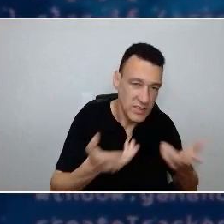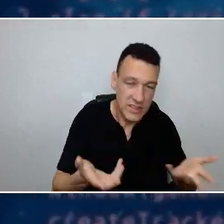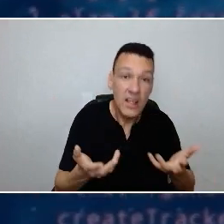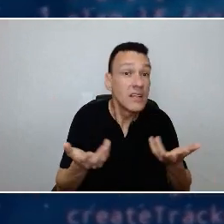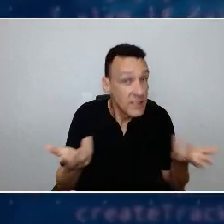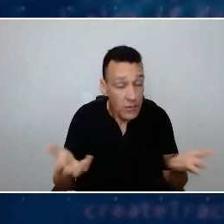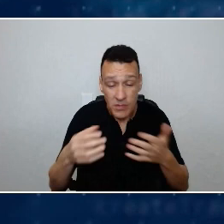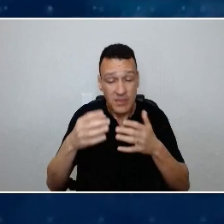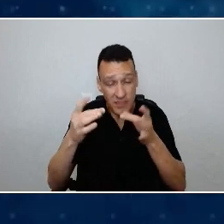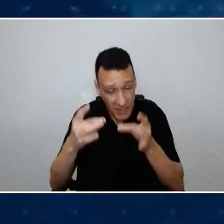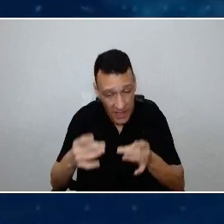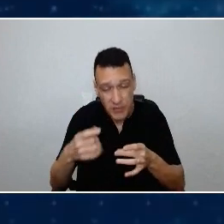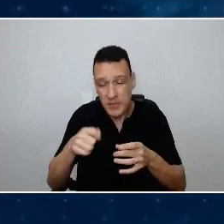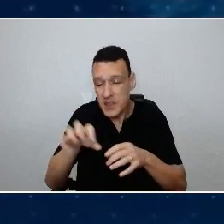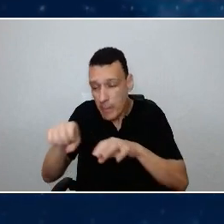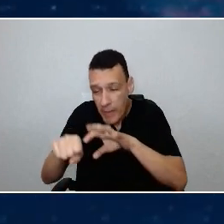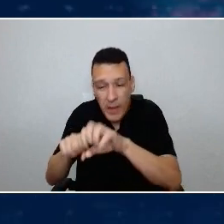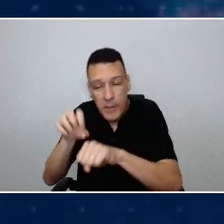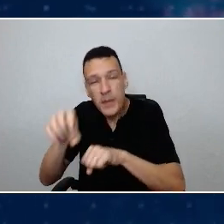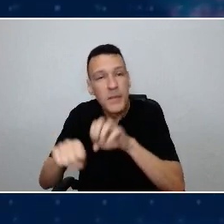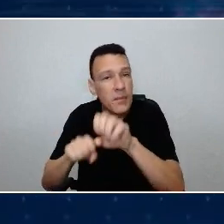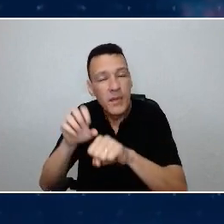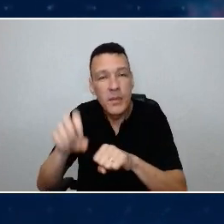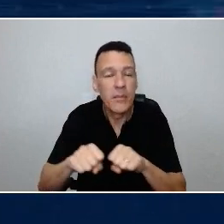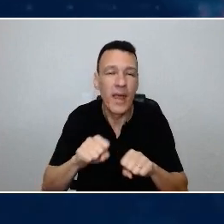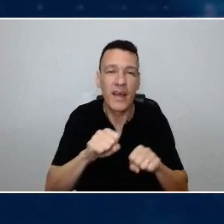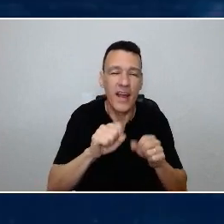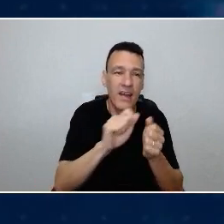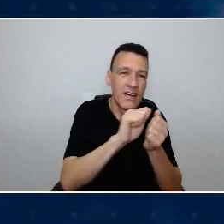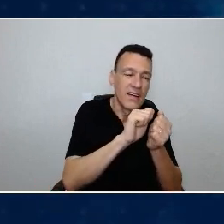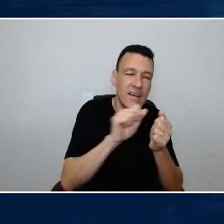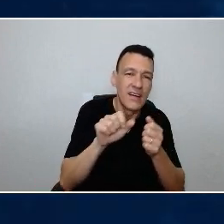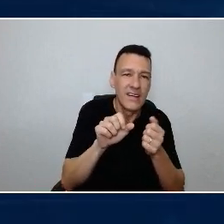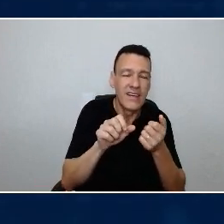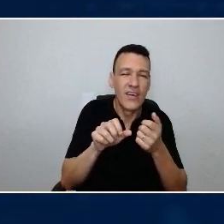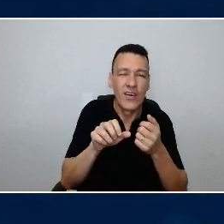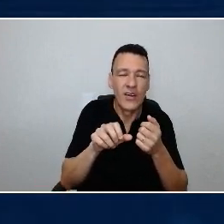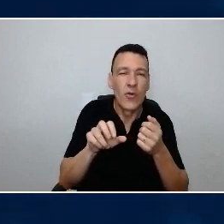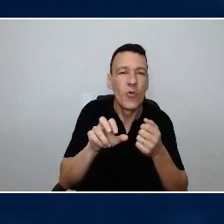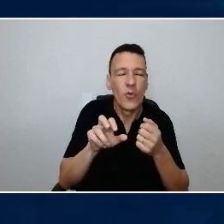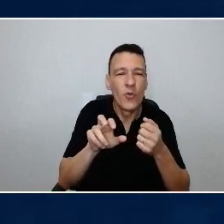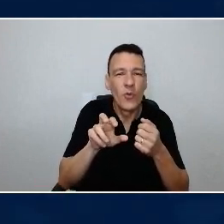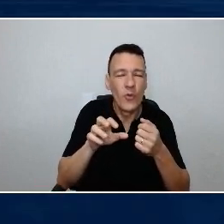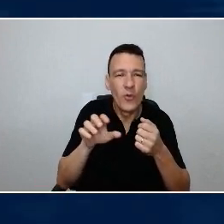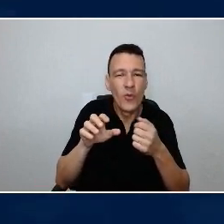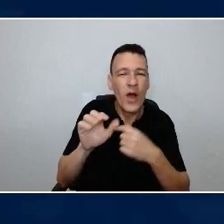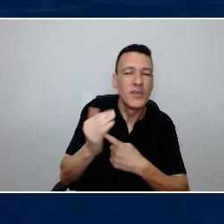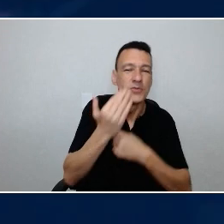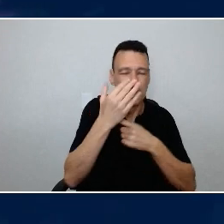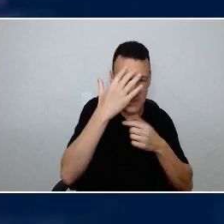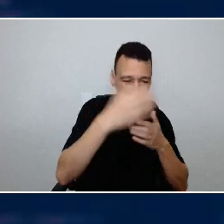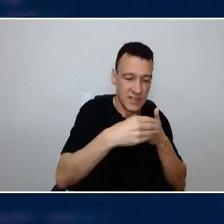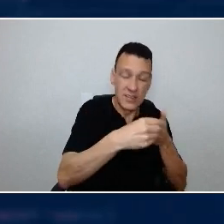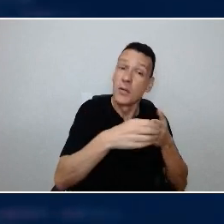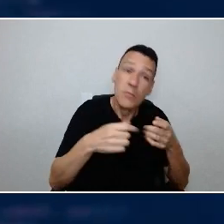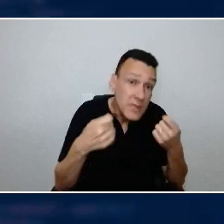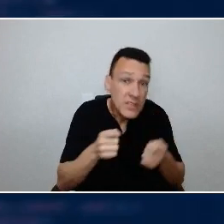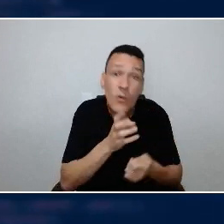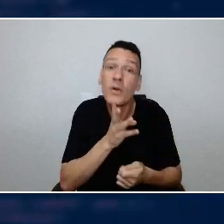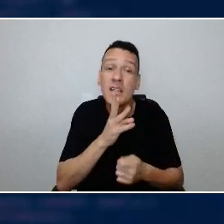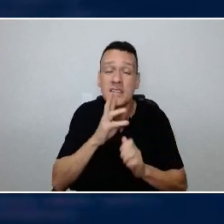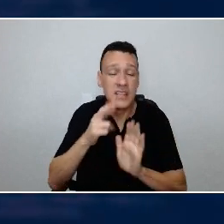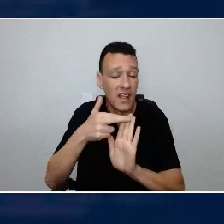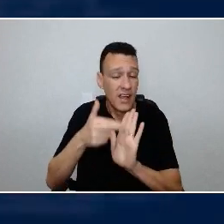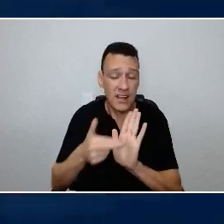área cada cada se leva extrai o teu E aí era bem complicado saber todas as regras e saber cruzar tudo então isso era um um